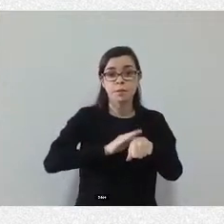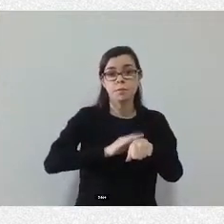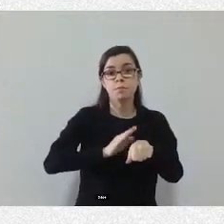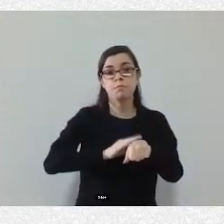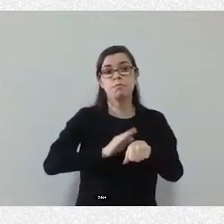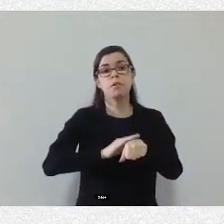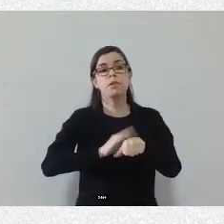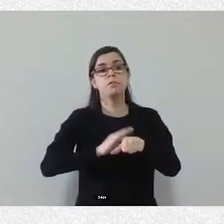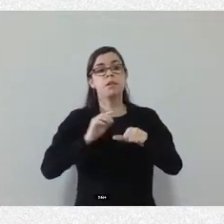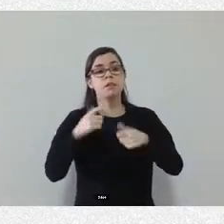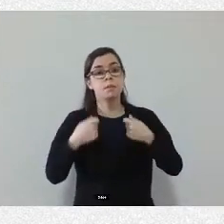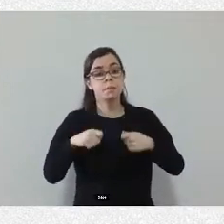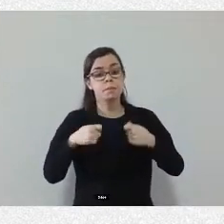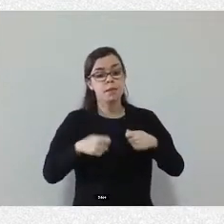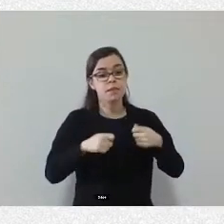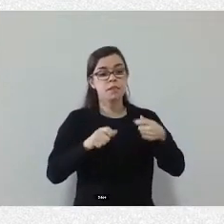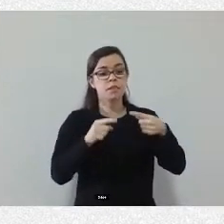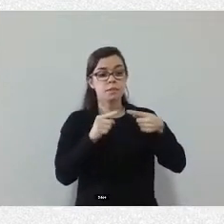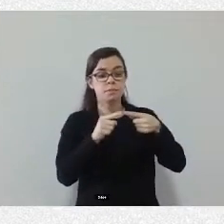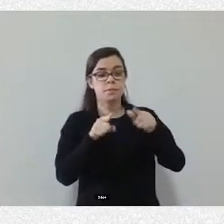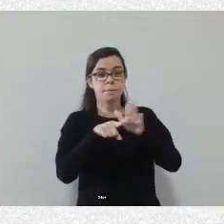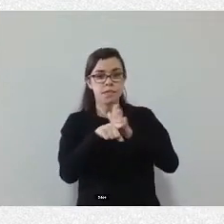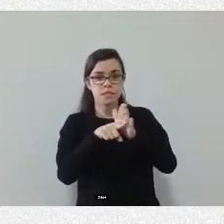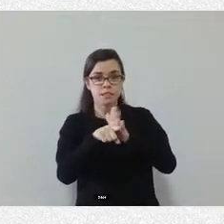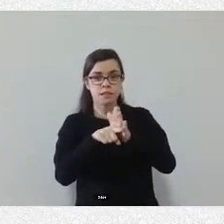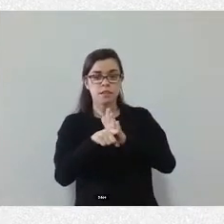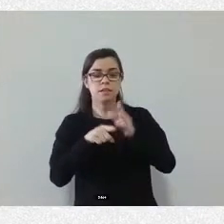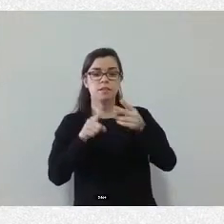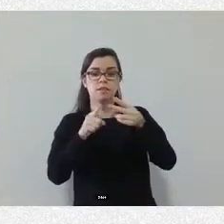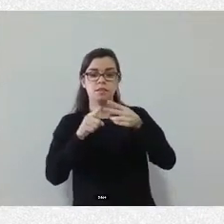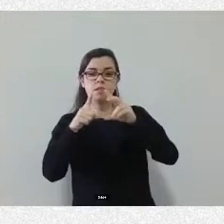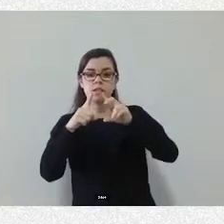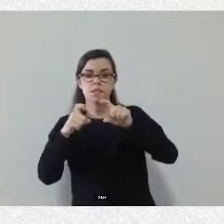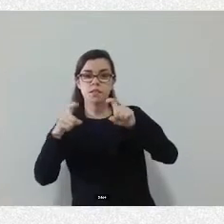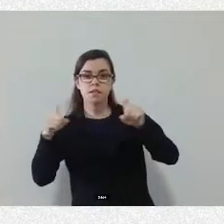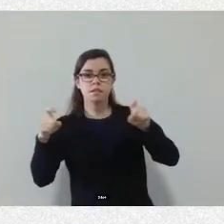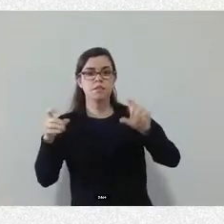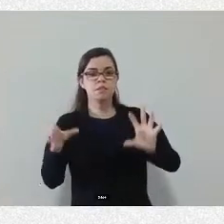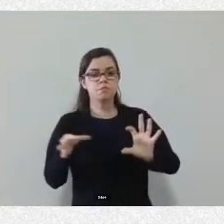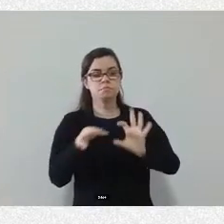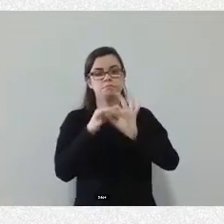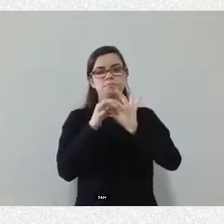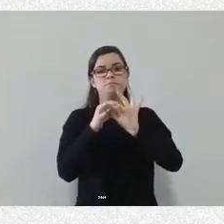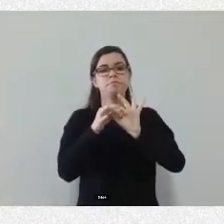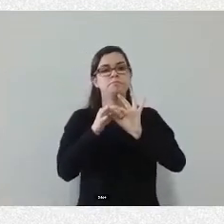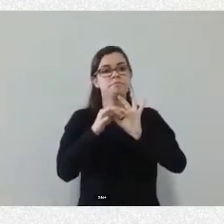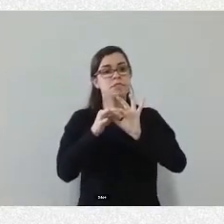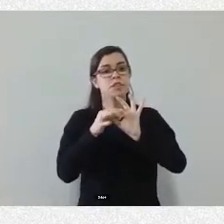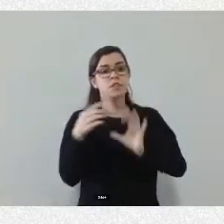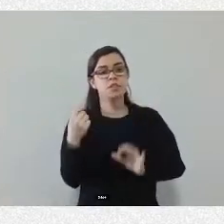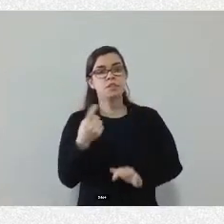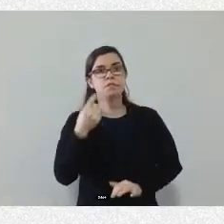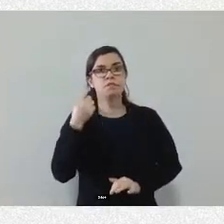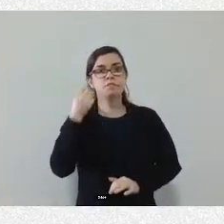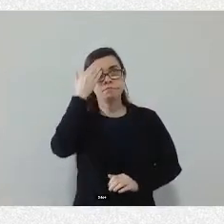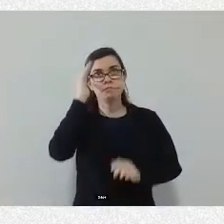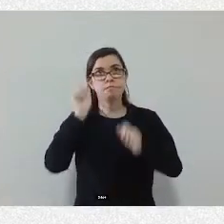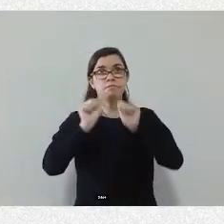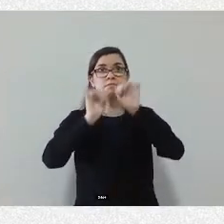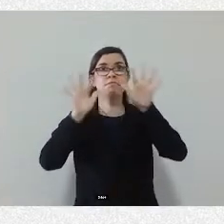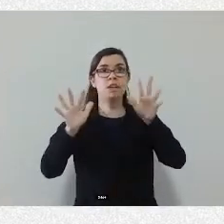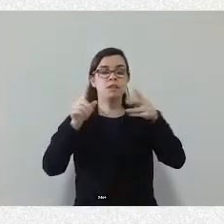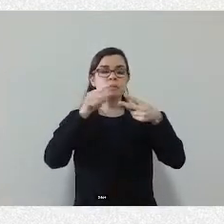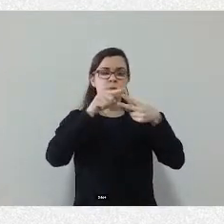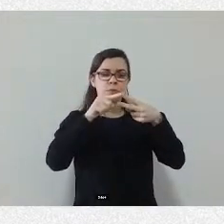unir a pesquisa e a ciência. E restou claro que são fatores essenciais para salvar vidas,